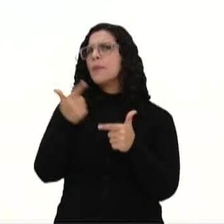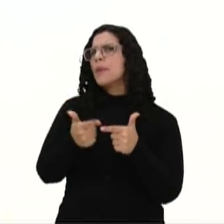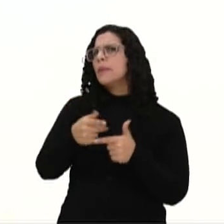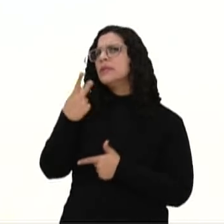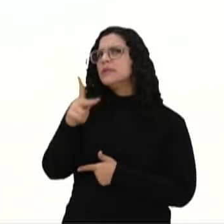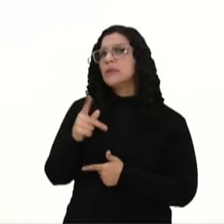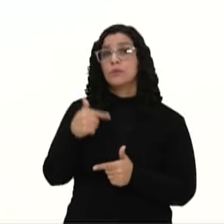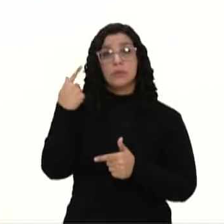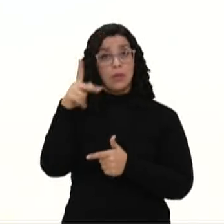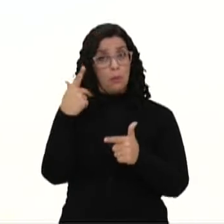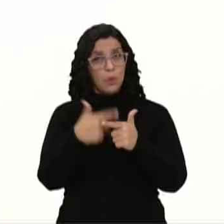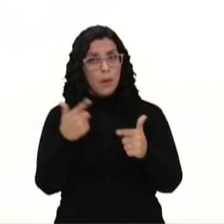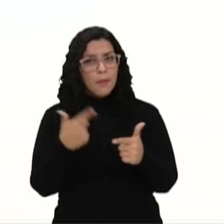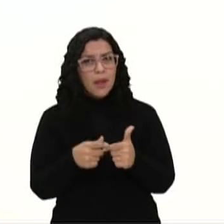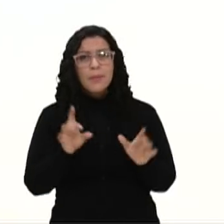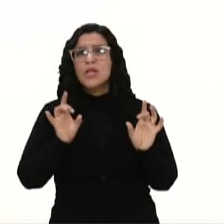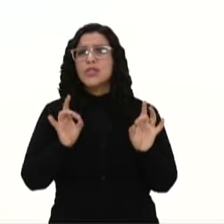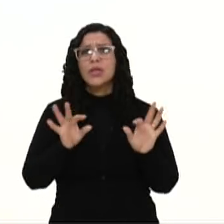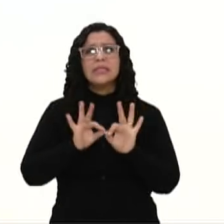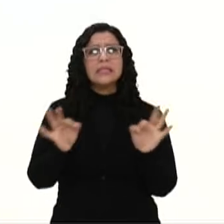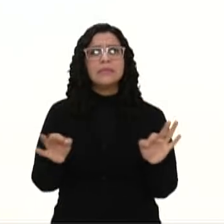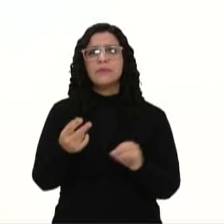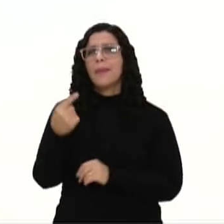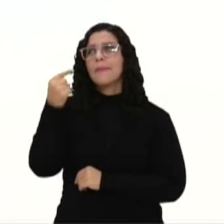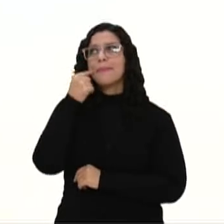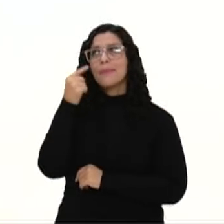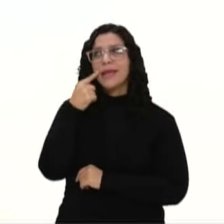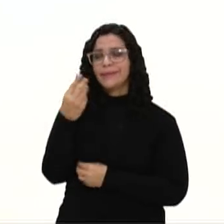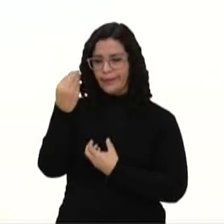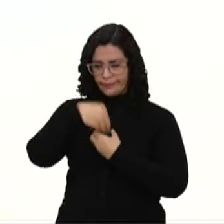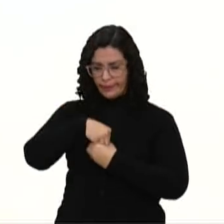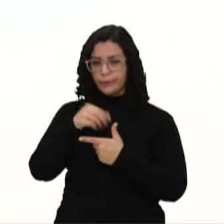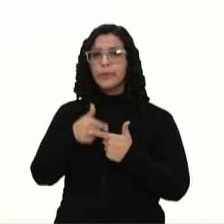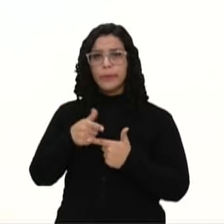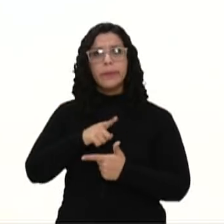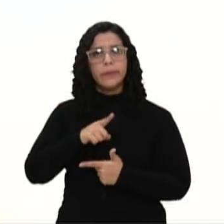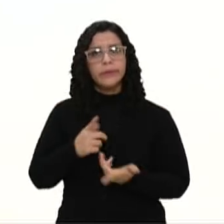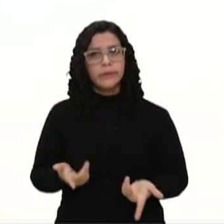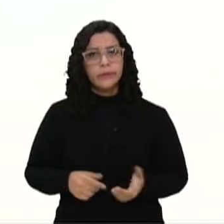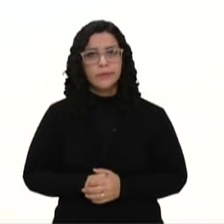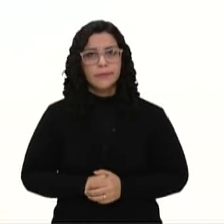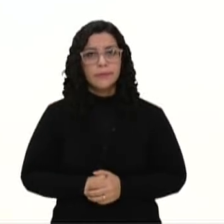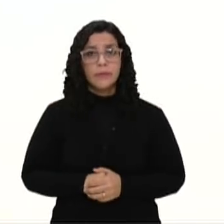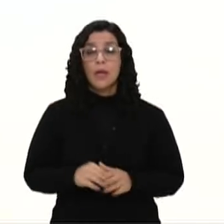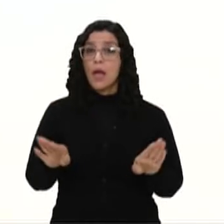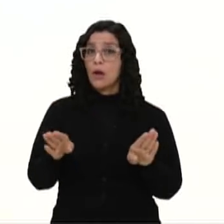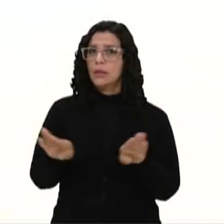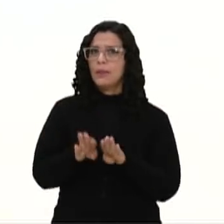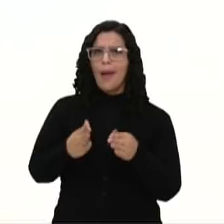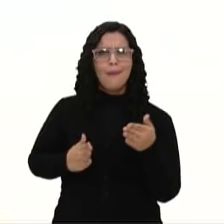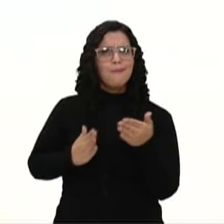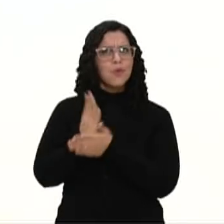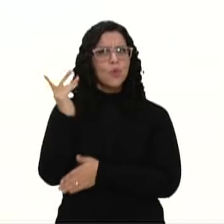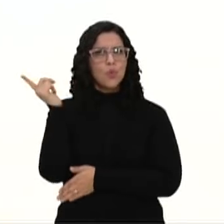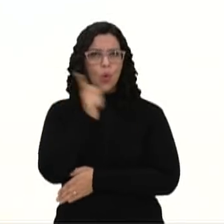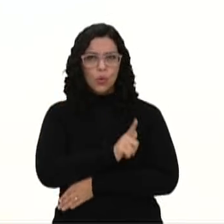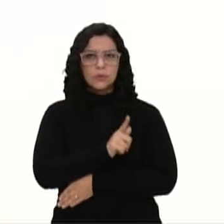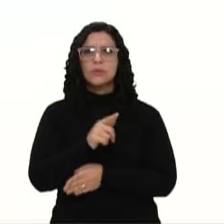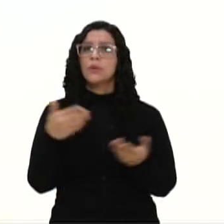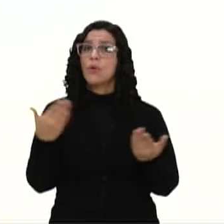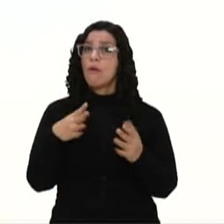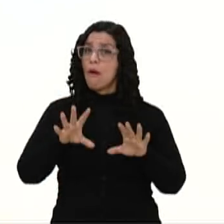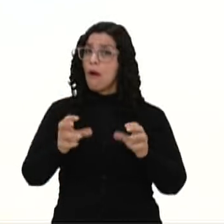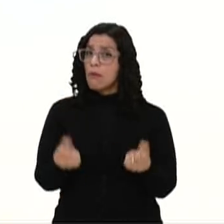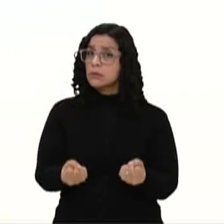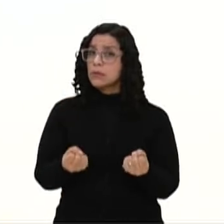problema é pura e simplesmente achares que tens um problema. Ultrapassado esse obstáculo e